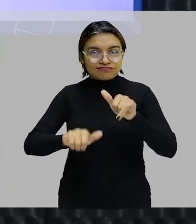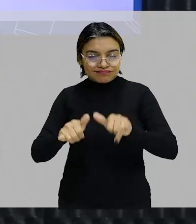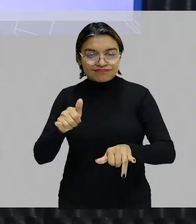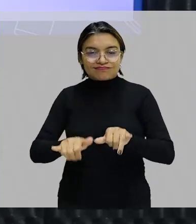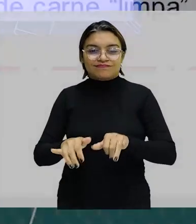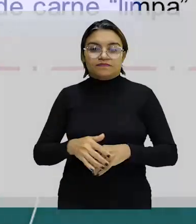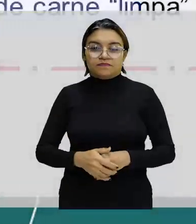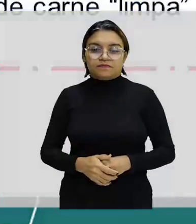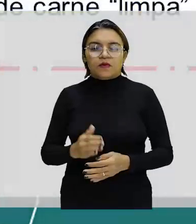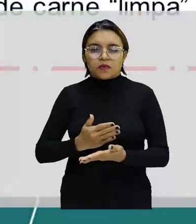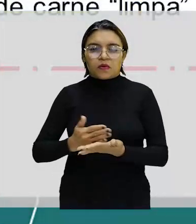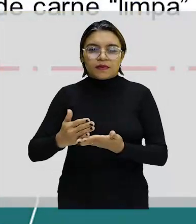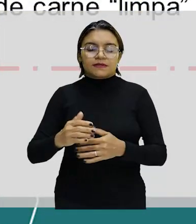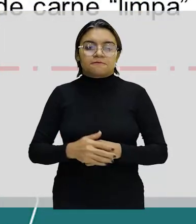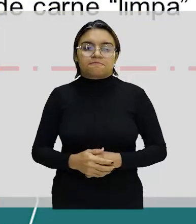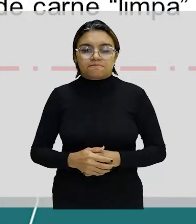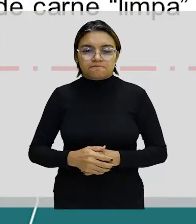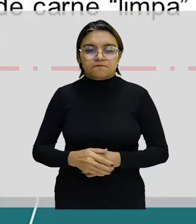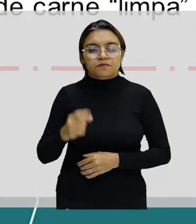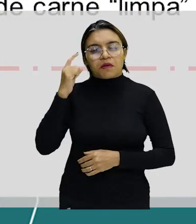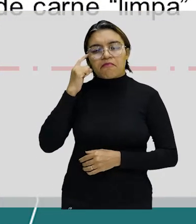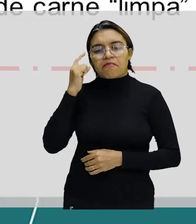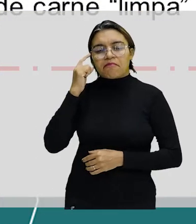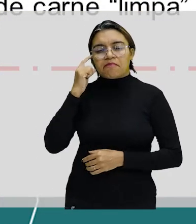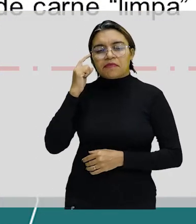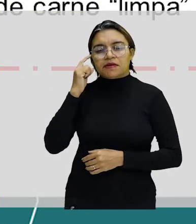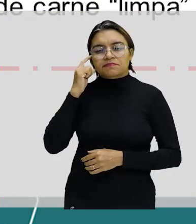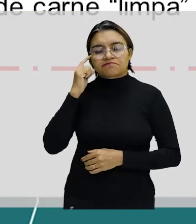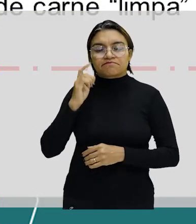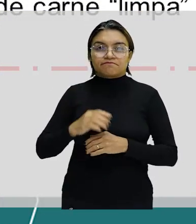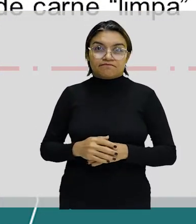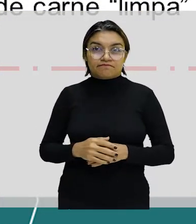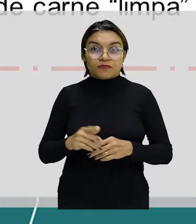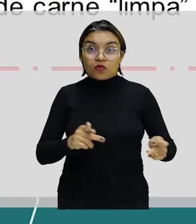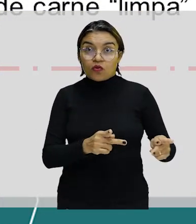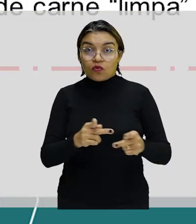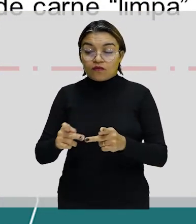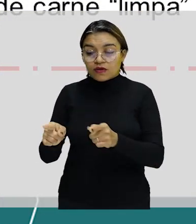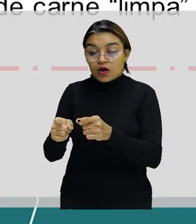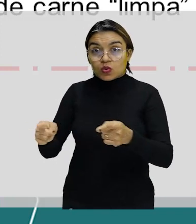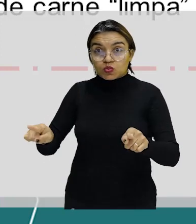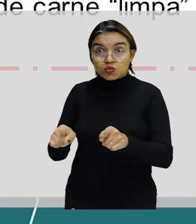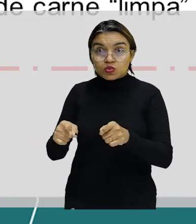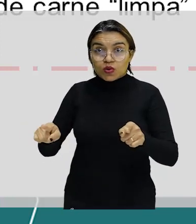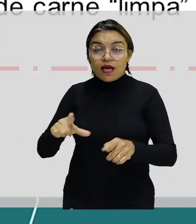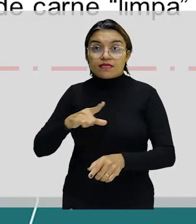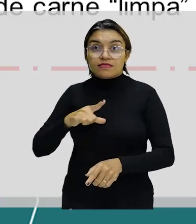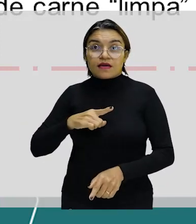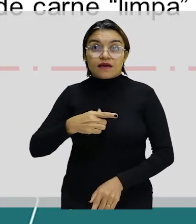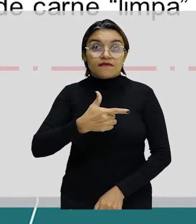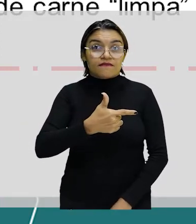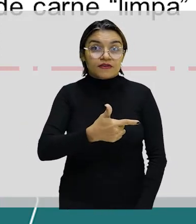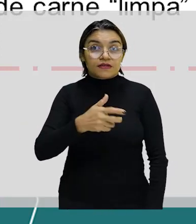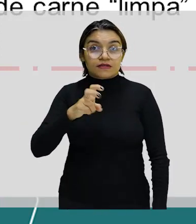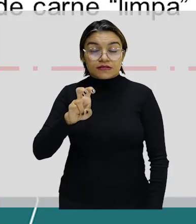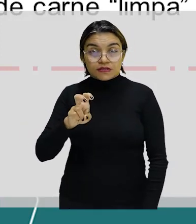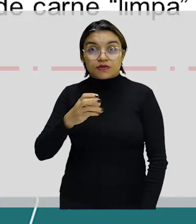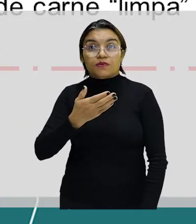Olha só. Imagine o seguinte, né? Vamos convidar para um churrasco 25 parentes e